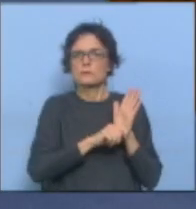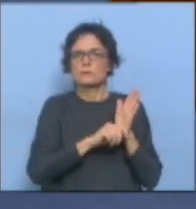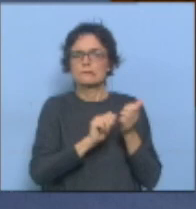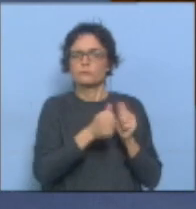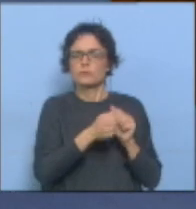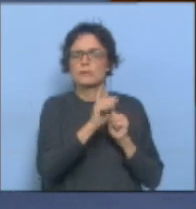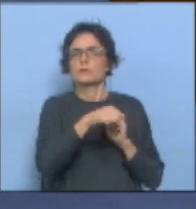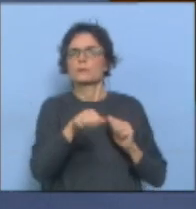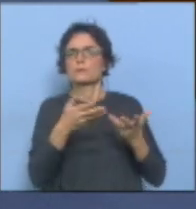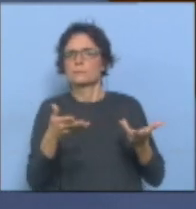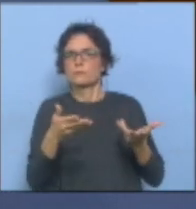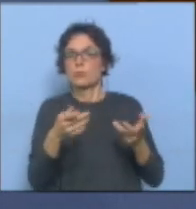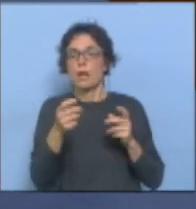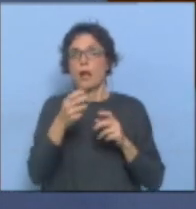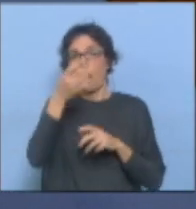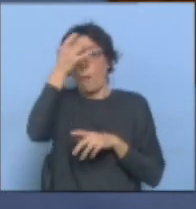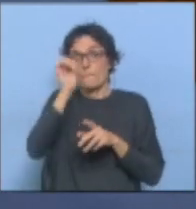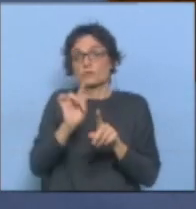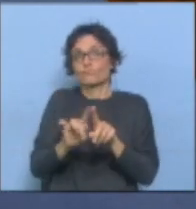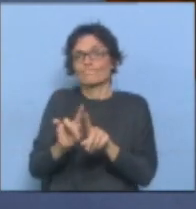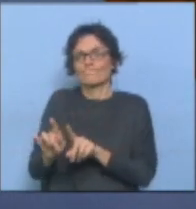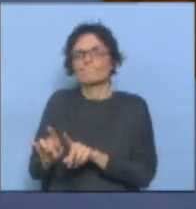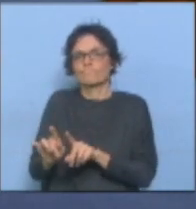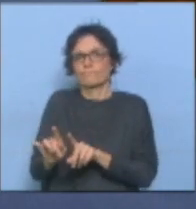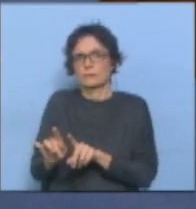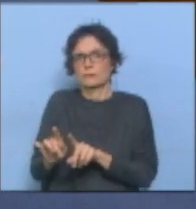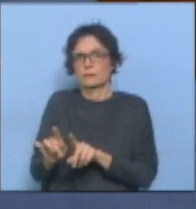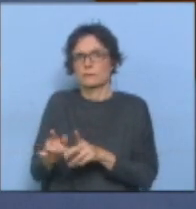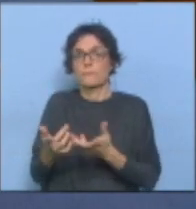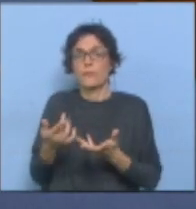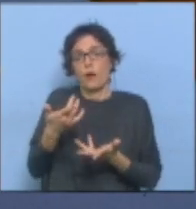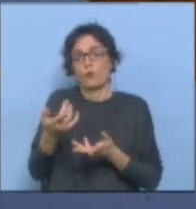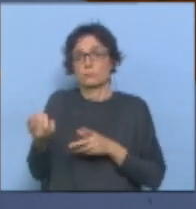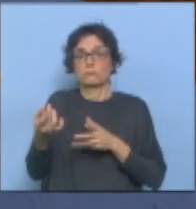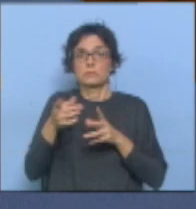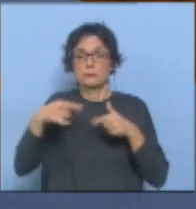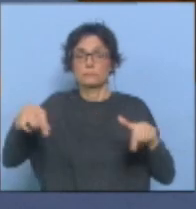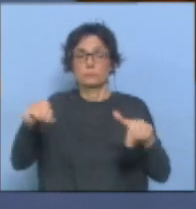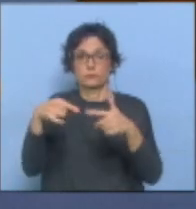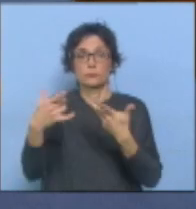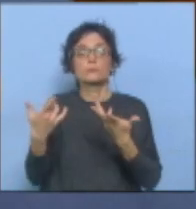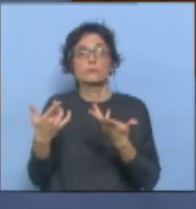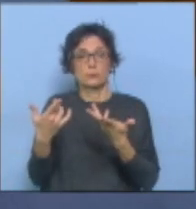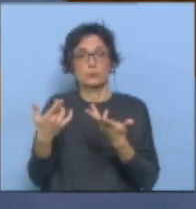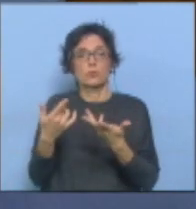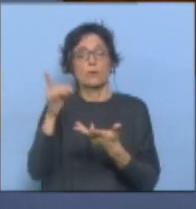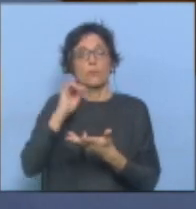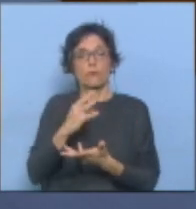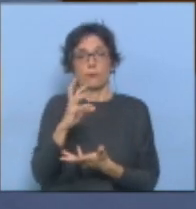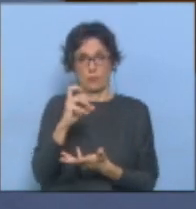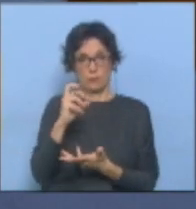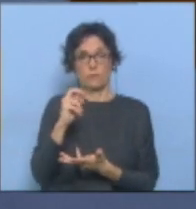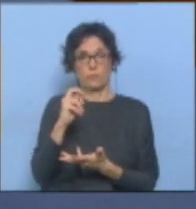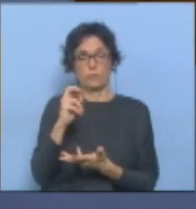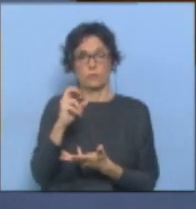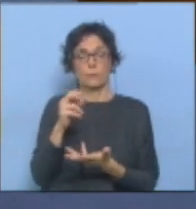Vai haver agora um colóquio no dia 18, portanto, quase nas vésperas da discussão na Assembleia da República.